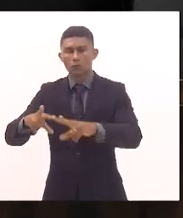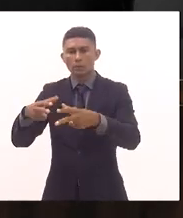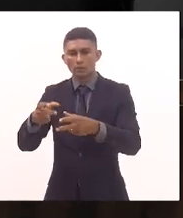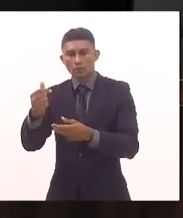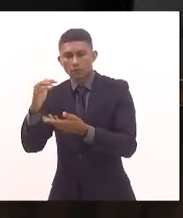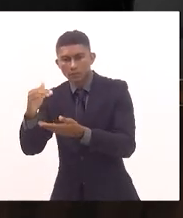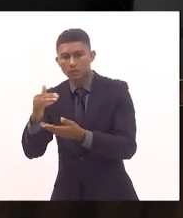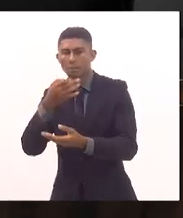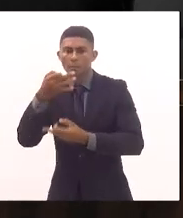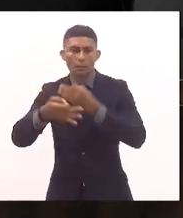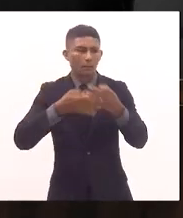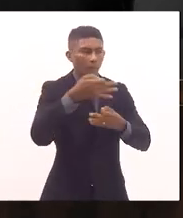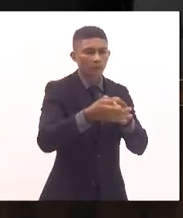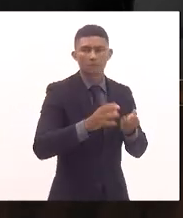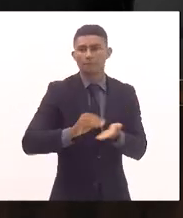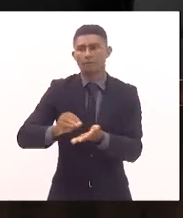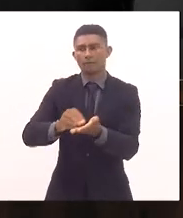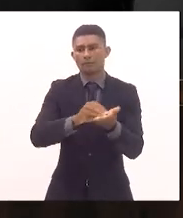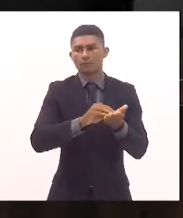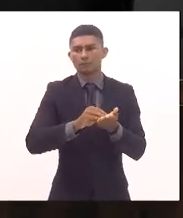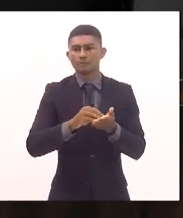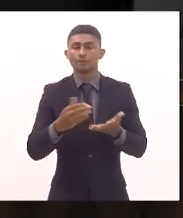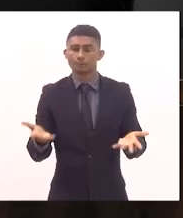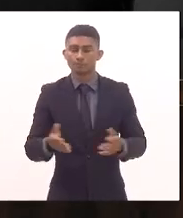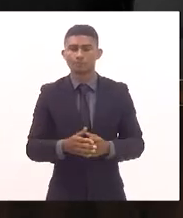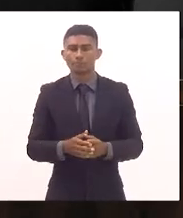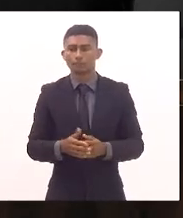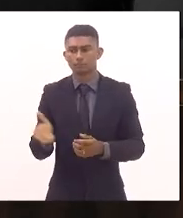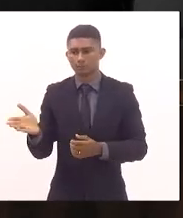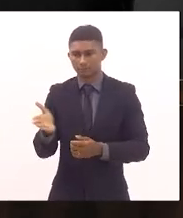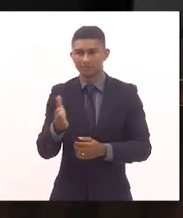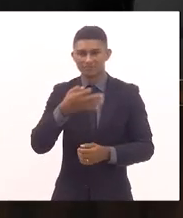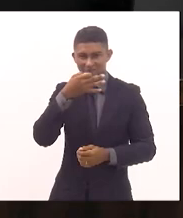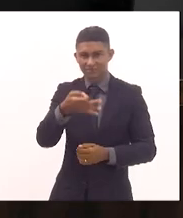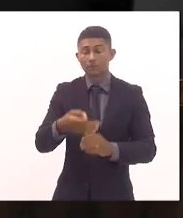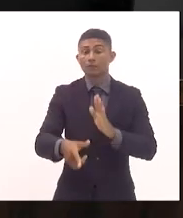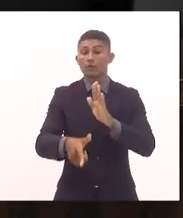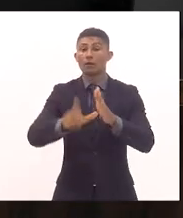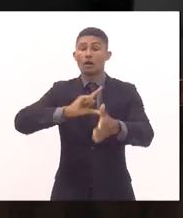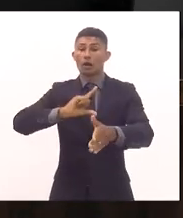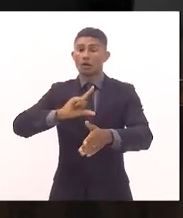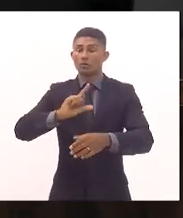Orçamento. Eu, antes do deputado emitir parecer,